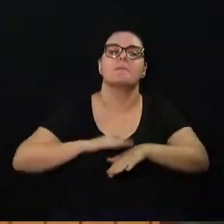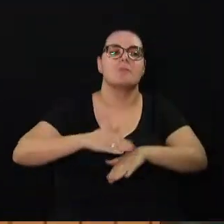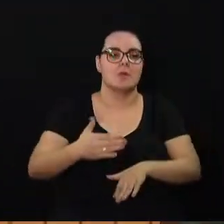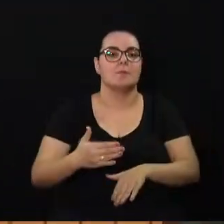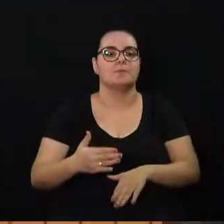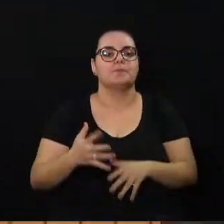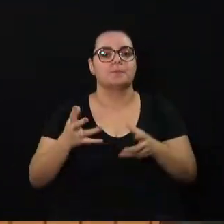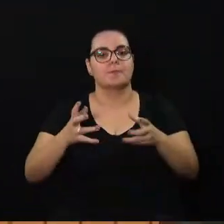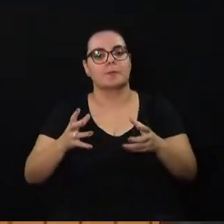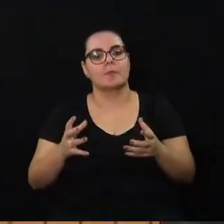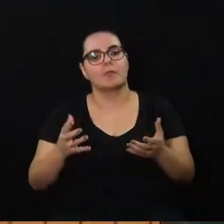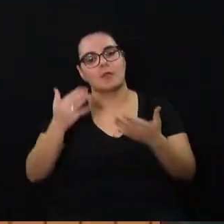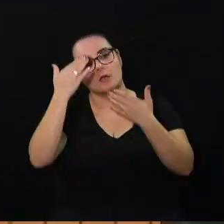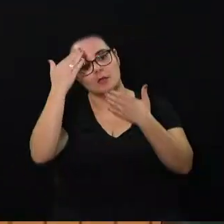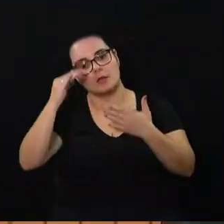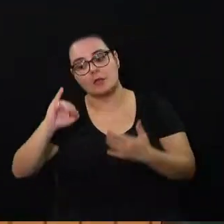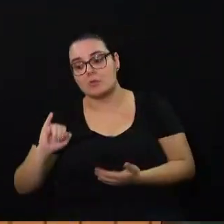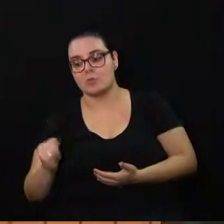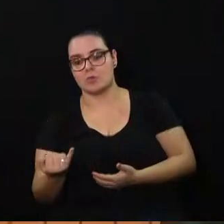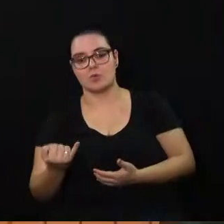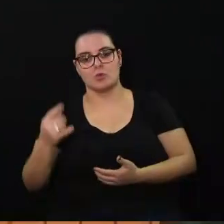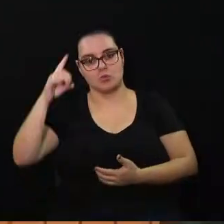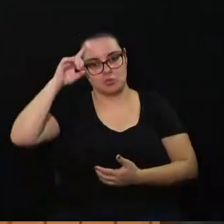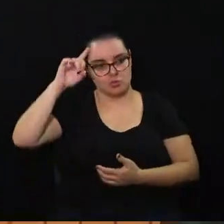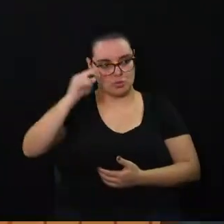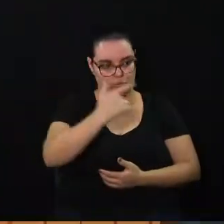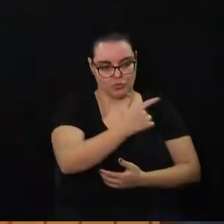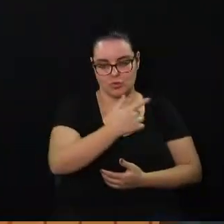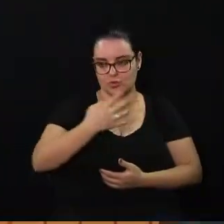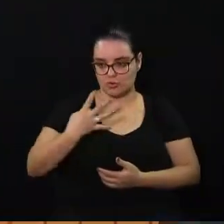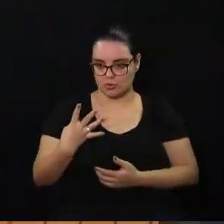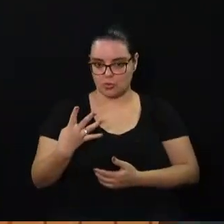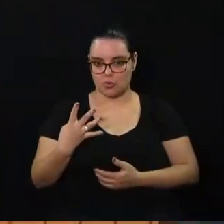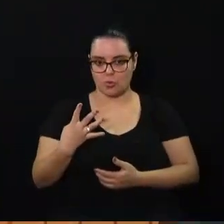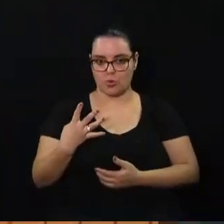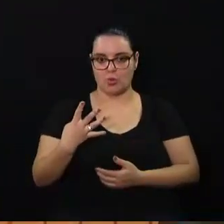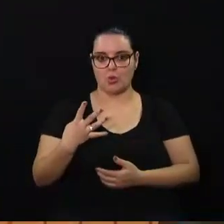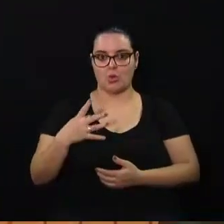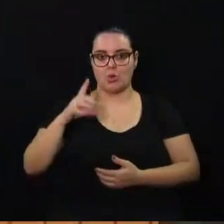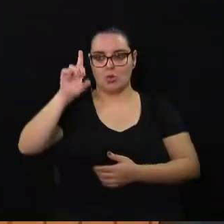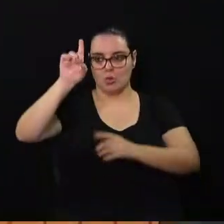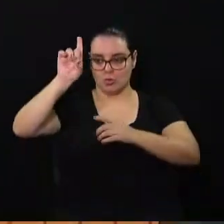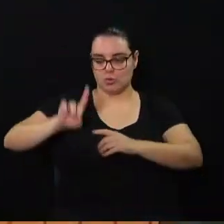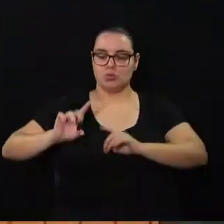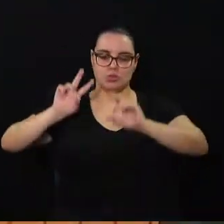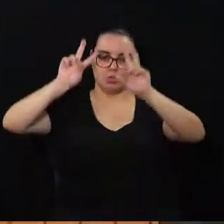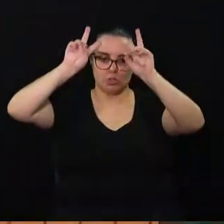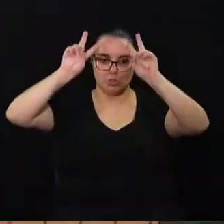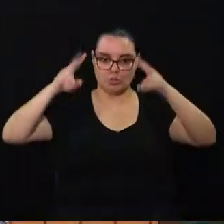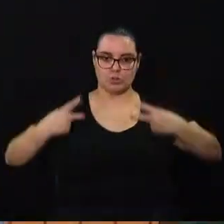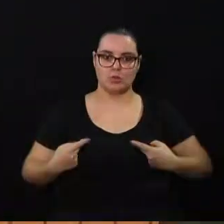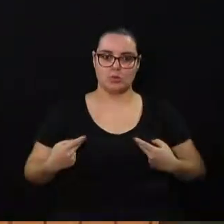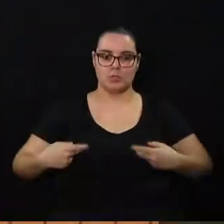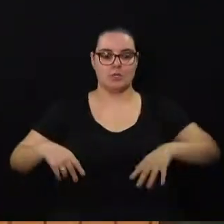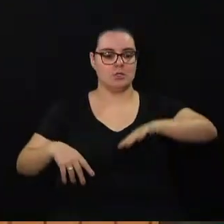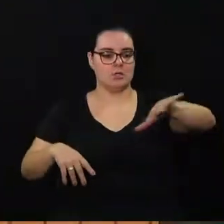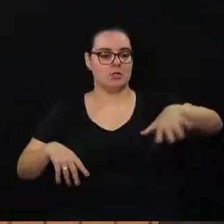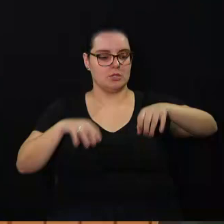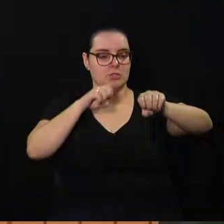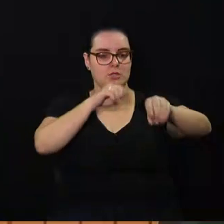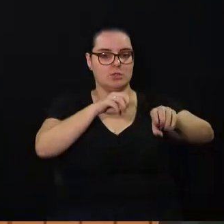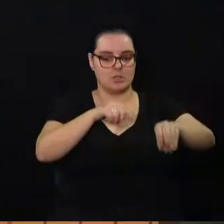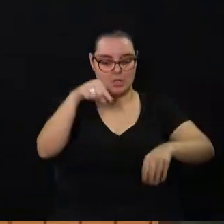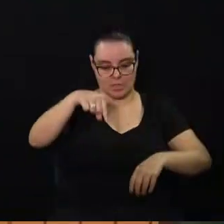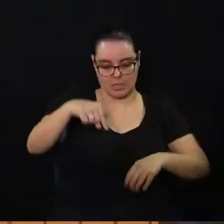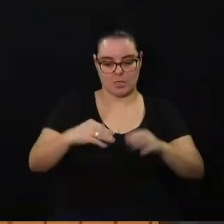com a comissão de educação nós vamos no dia 24 comissão de direitos humanos ea comissão de educação aqui mesmo